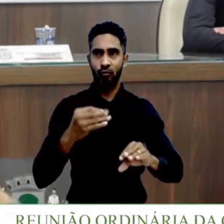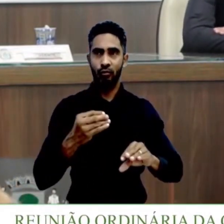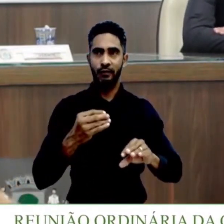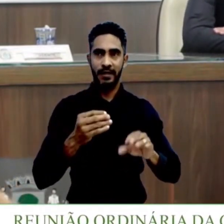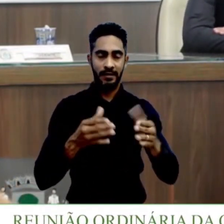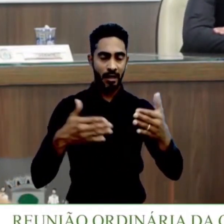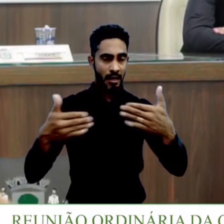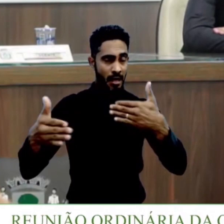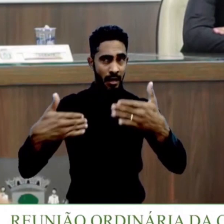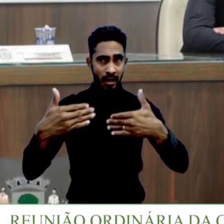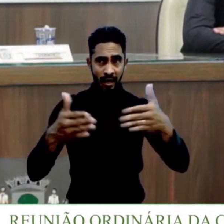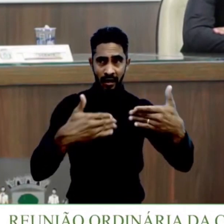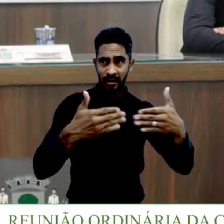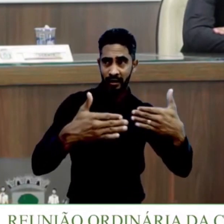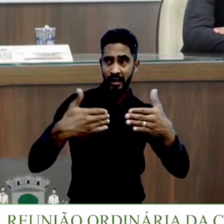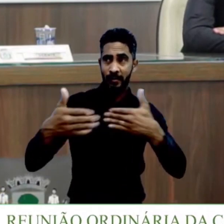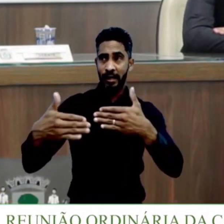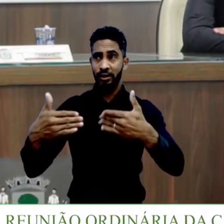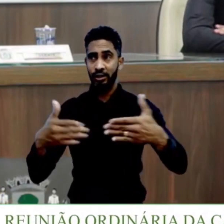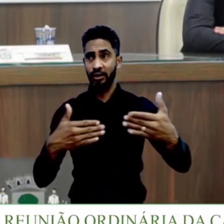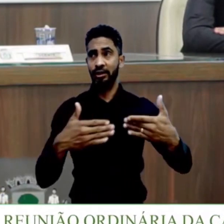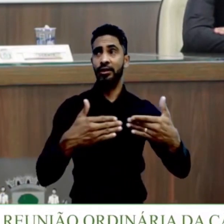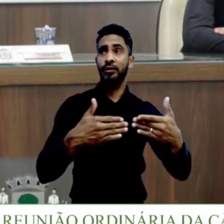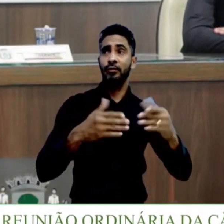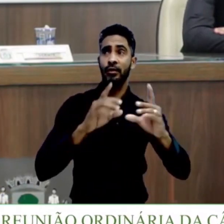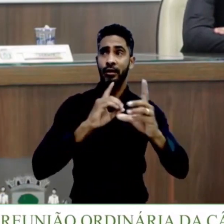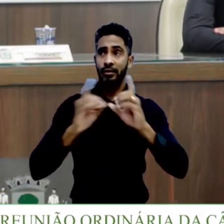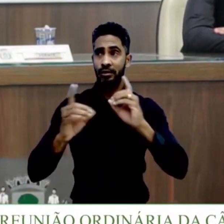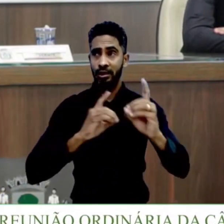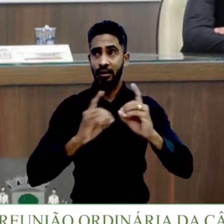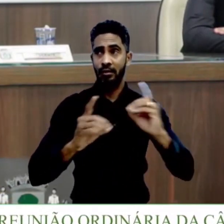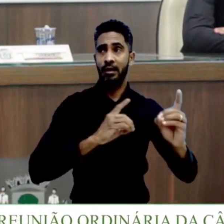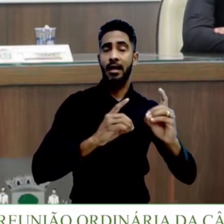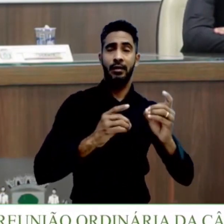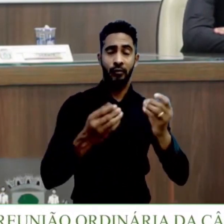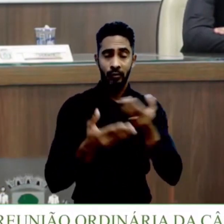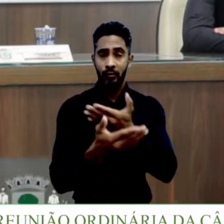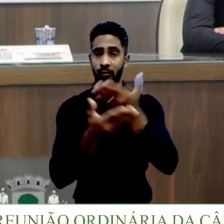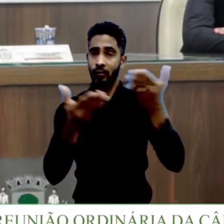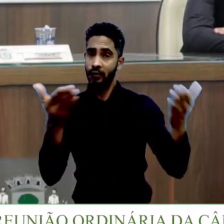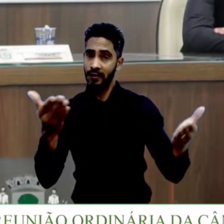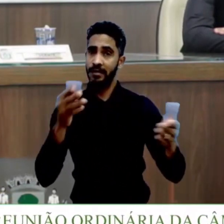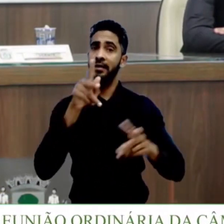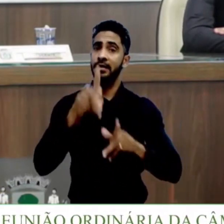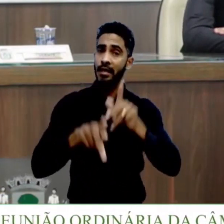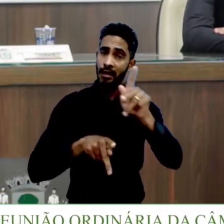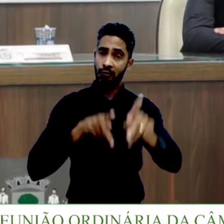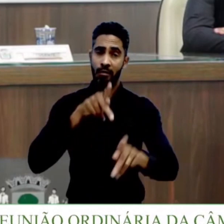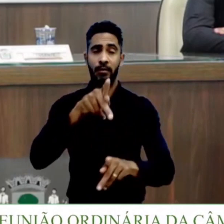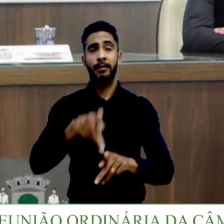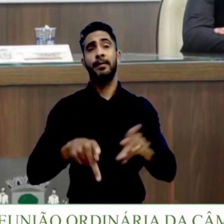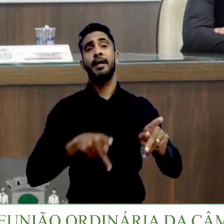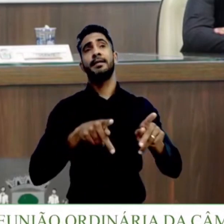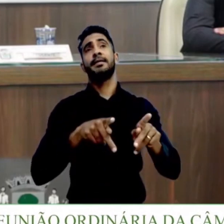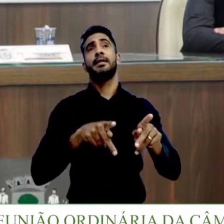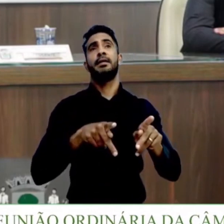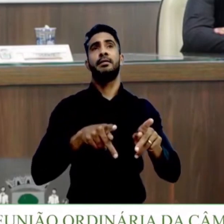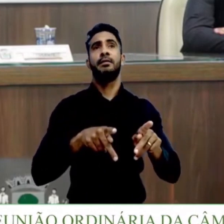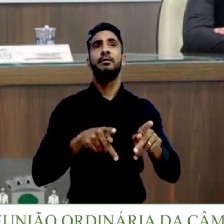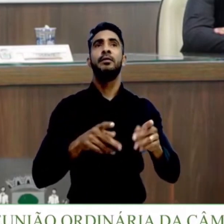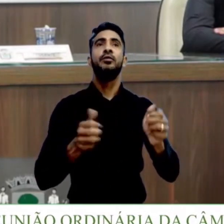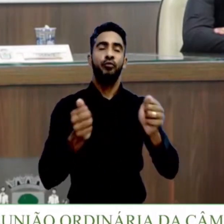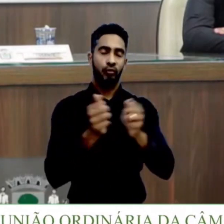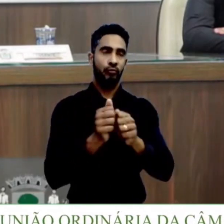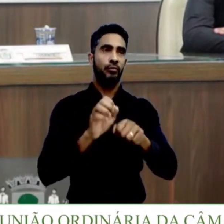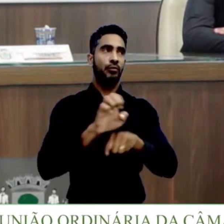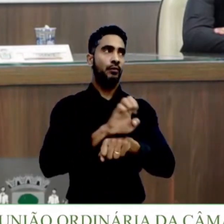bem debatido, tudo será muito bem dialogado com vocês, com a população, nas comissões, com o